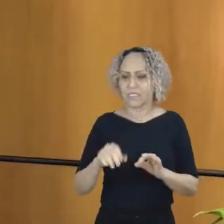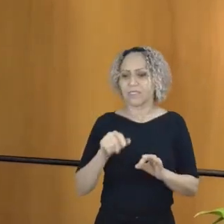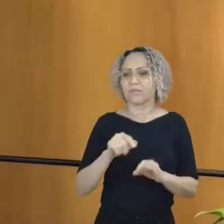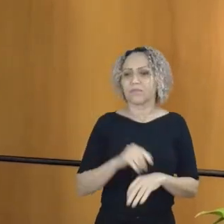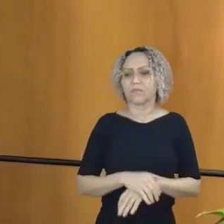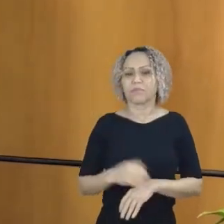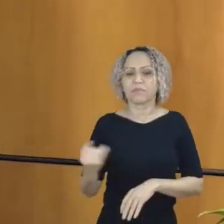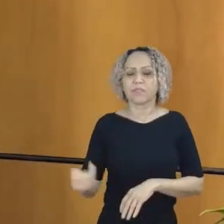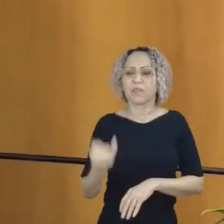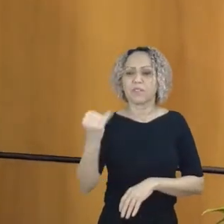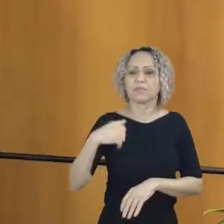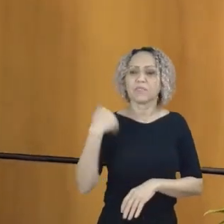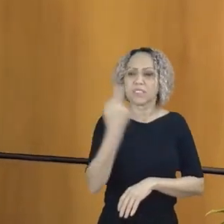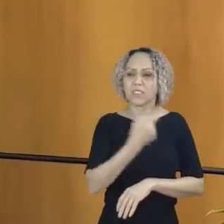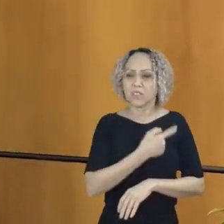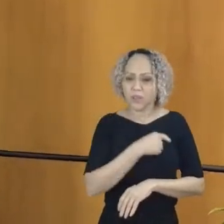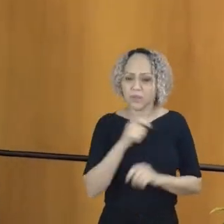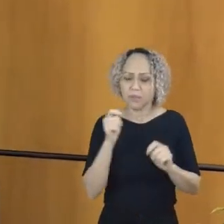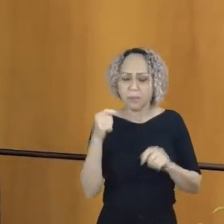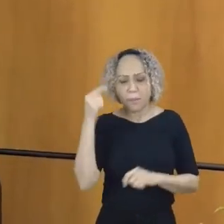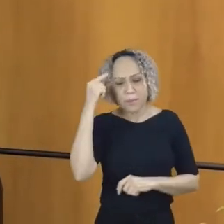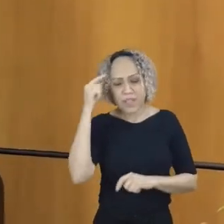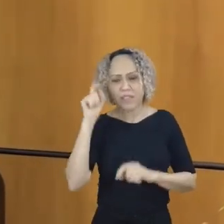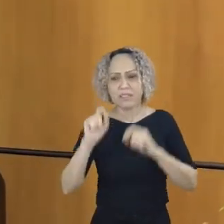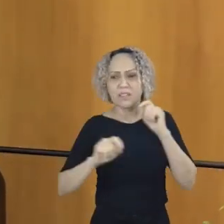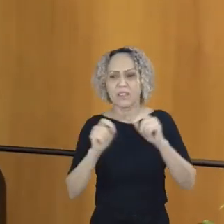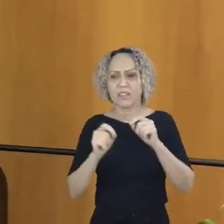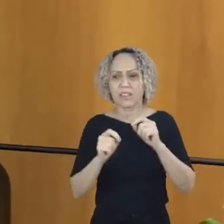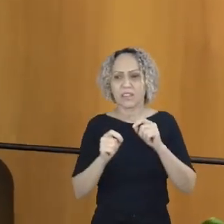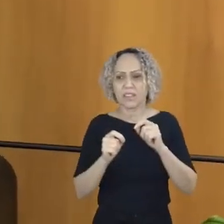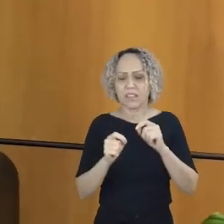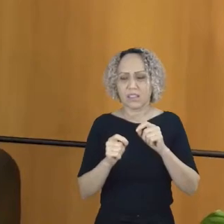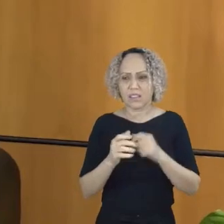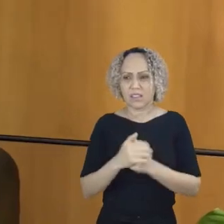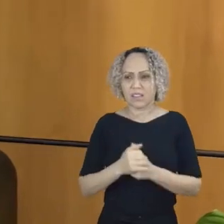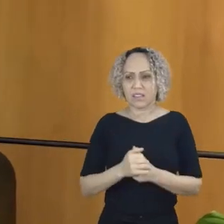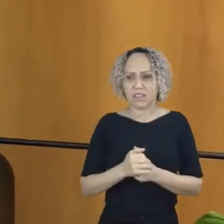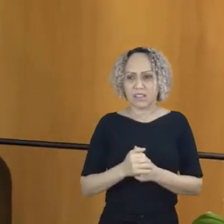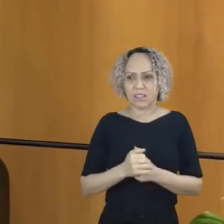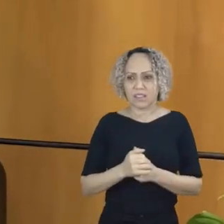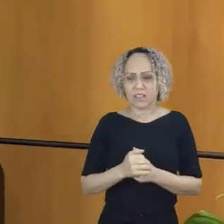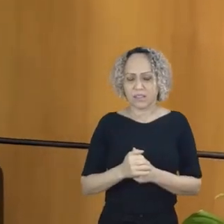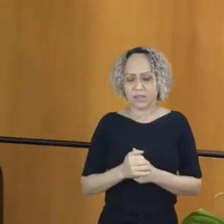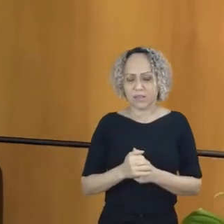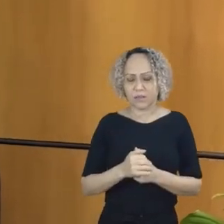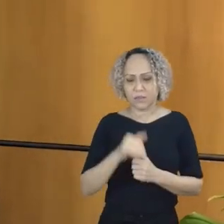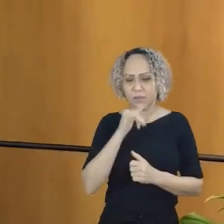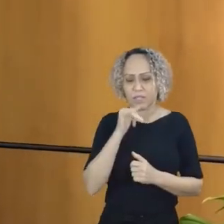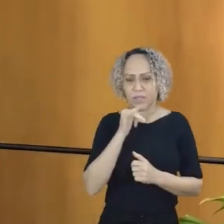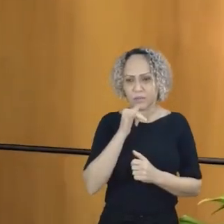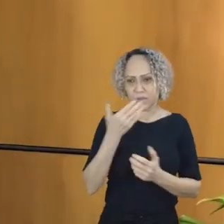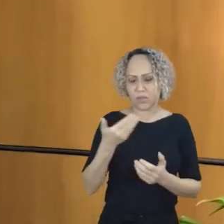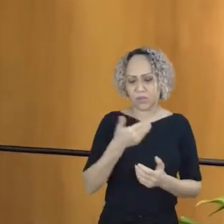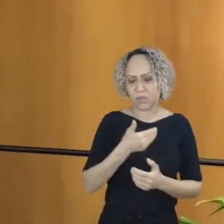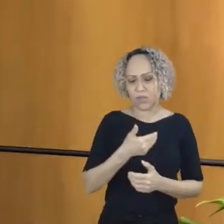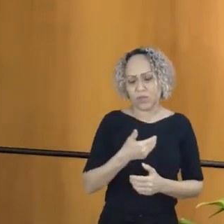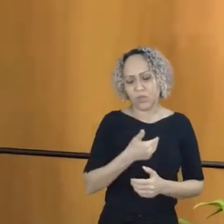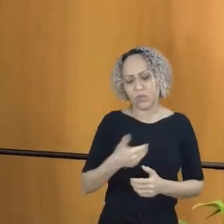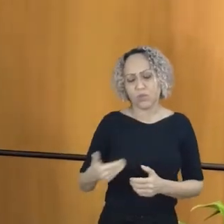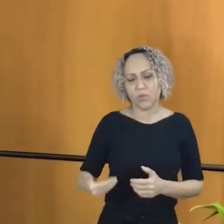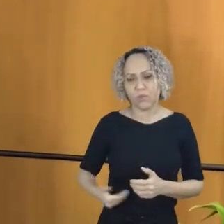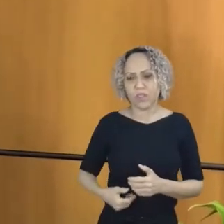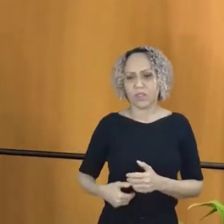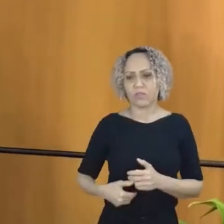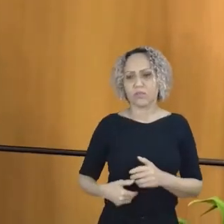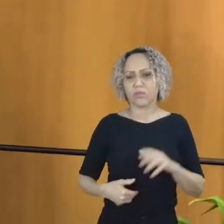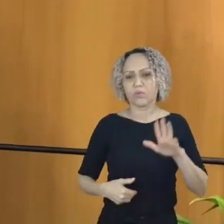fundamental para que a gente pense de voltar a uma situação no Brasil que nós já tivemos lá no governo Lula 1, Lula 2, que é pleno emprego, ou seja,